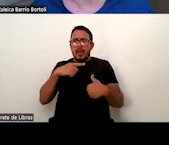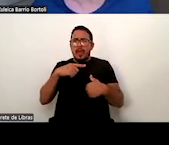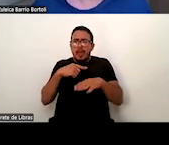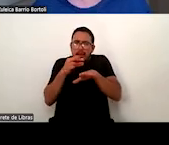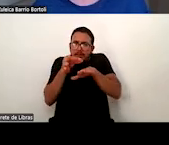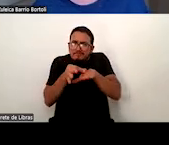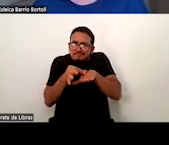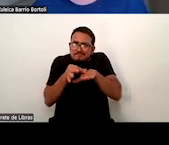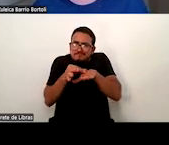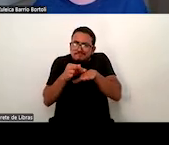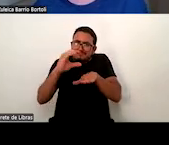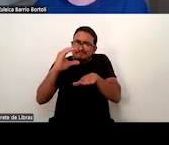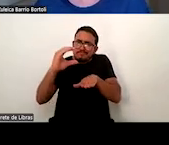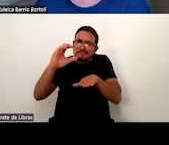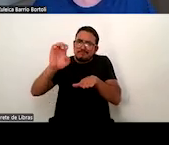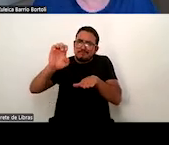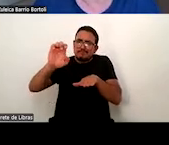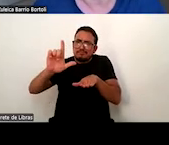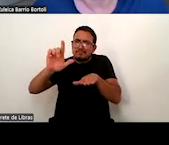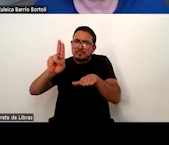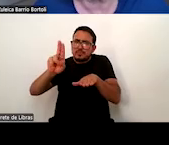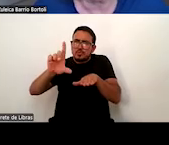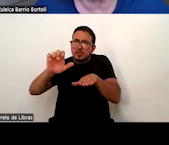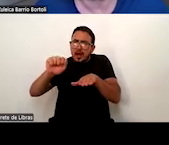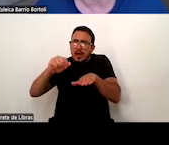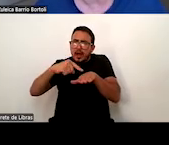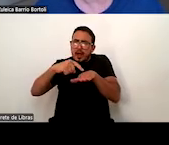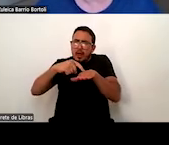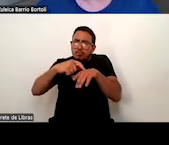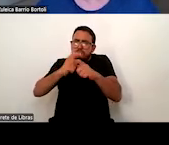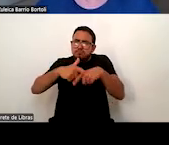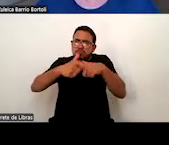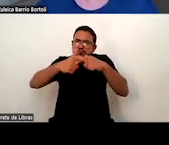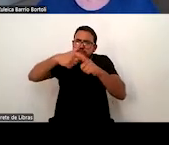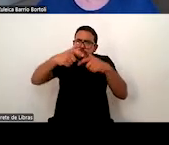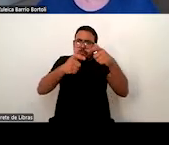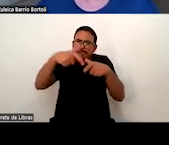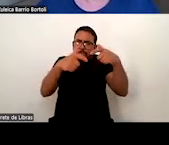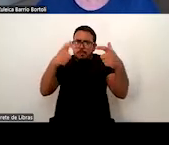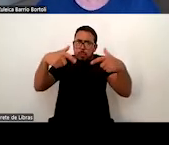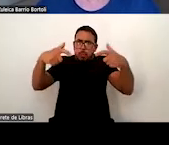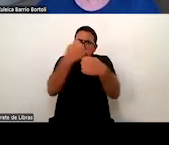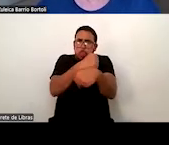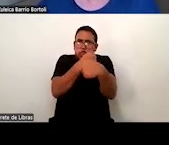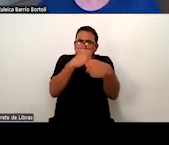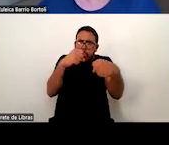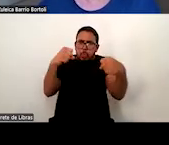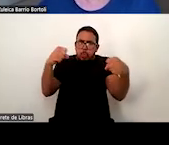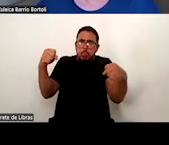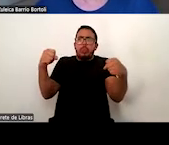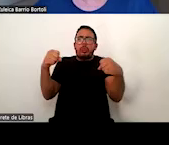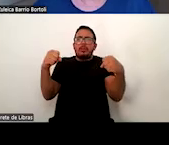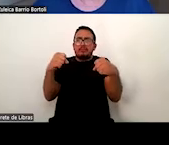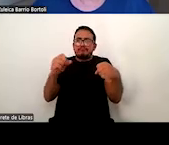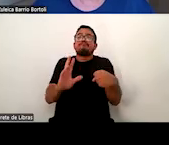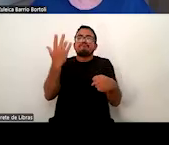incontrolável, elas são muito agressivas e acabam se organizando, formando tumores. E esses tumores, eles podem se espalhar por outras regiões